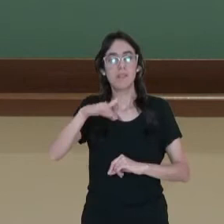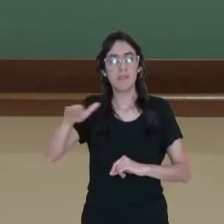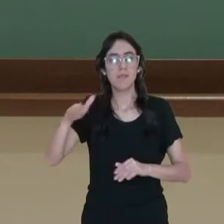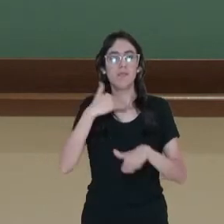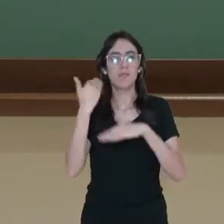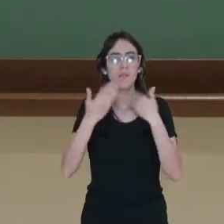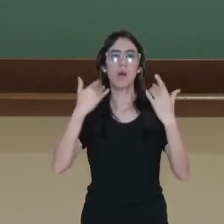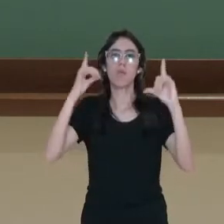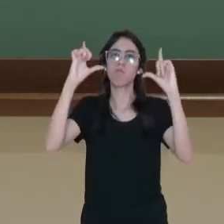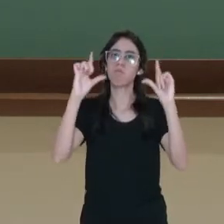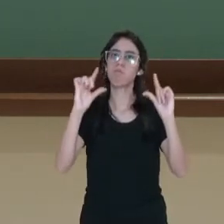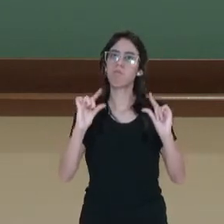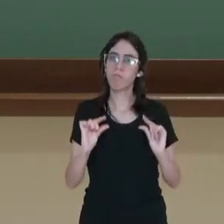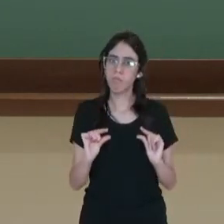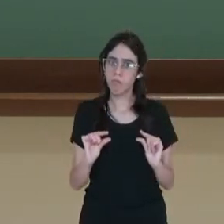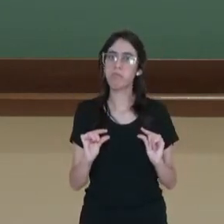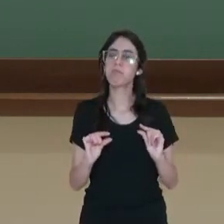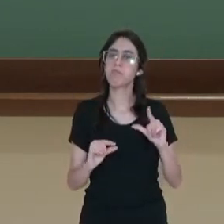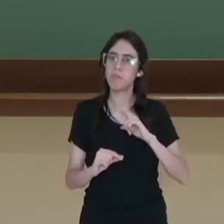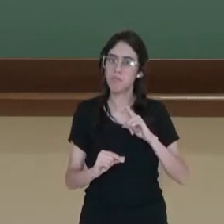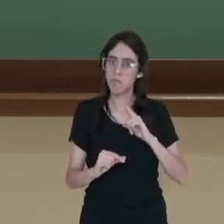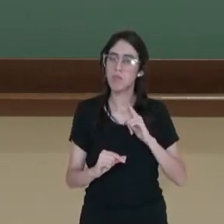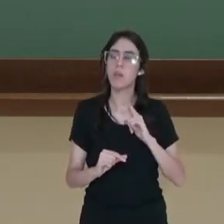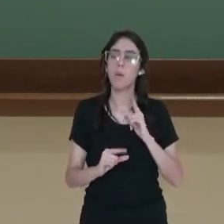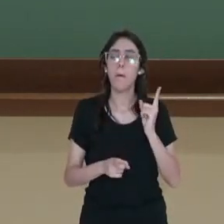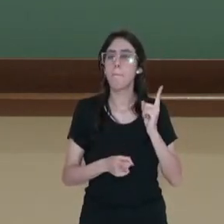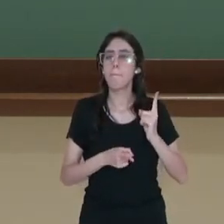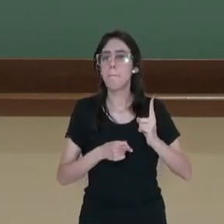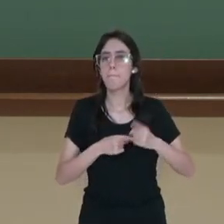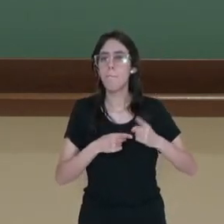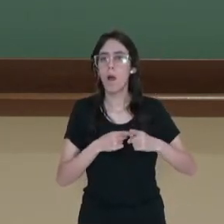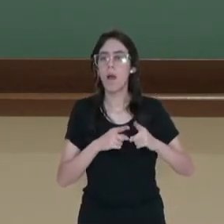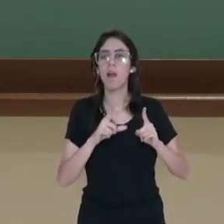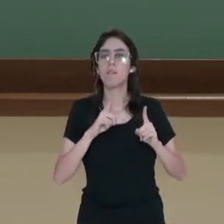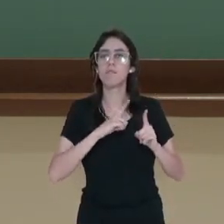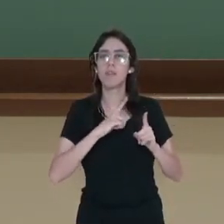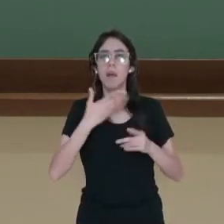mortalidade infantil no Brasil, graças a ações também aí de melhoria